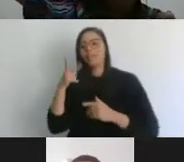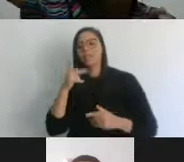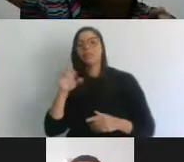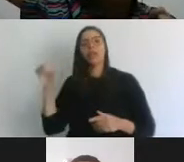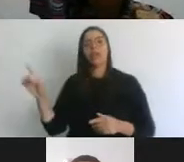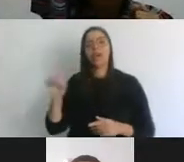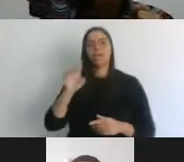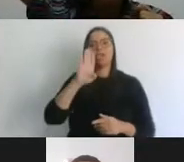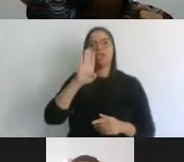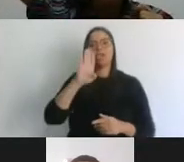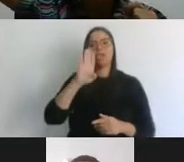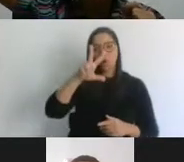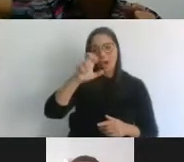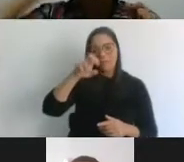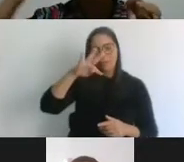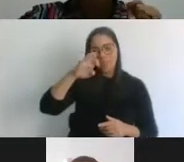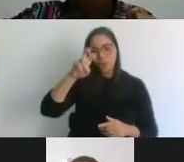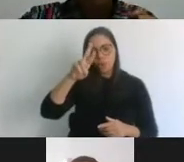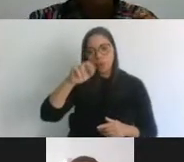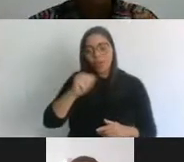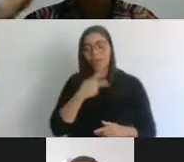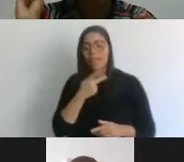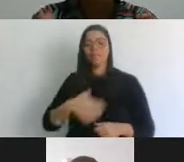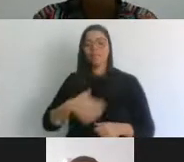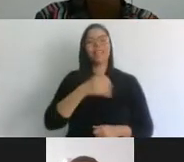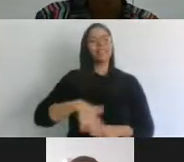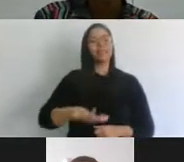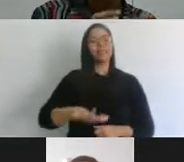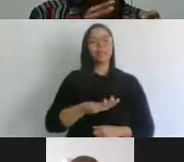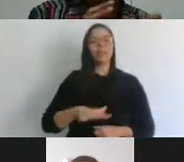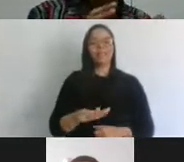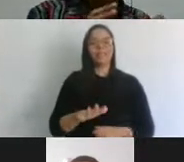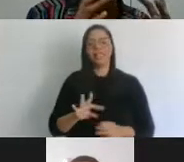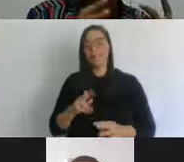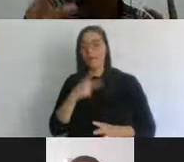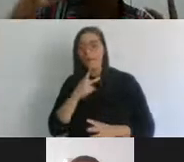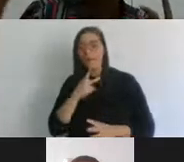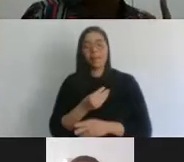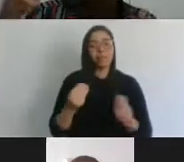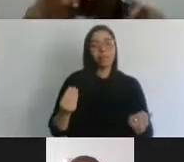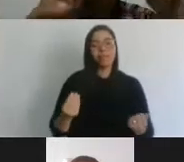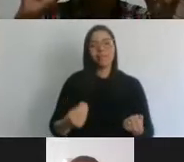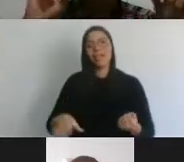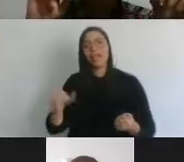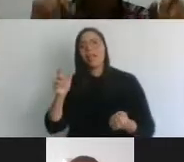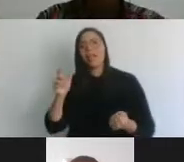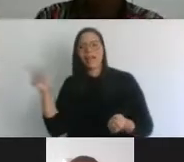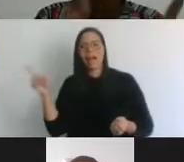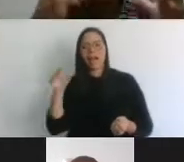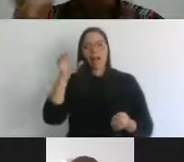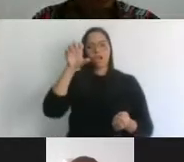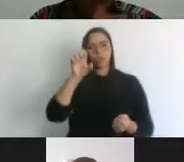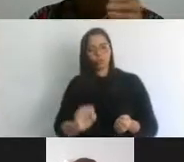que tá lá em Portugal ele ele fala de descolonização ele fala de você me elogia do Sul Lembrando que está no norte e isso é muito